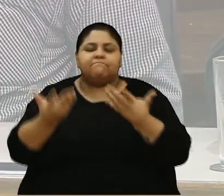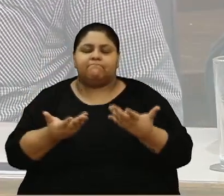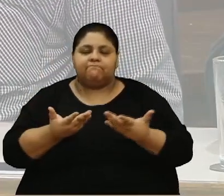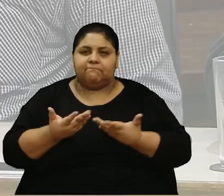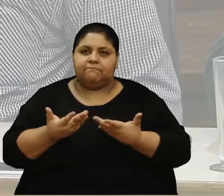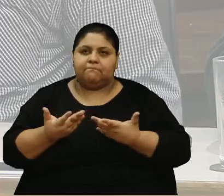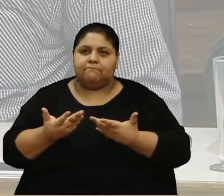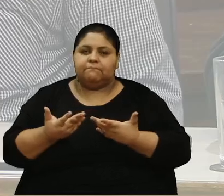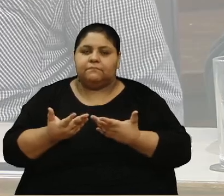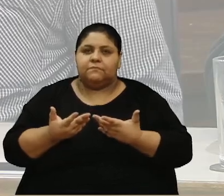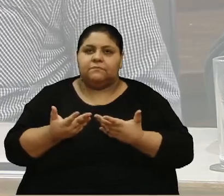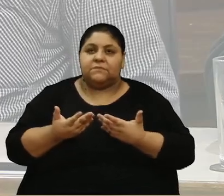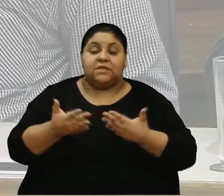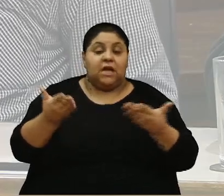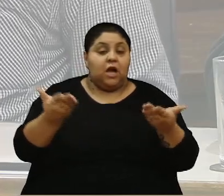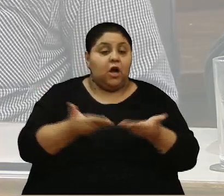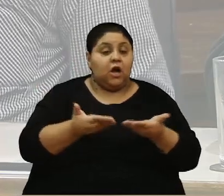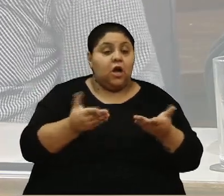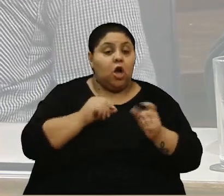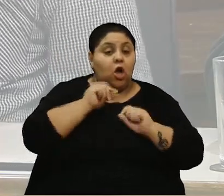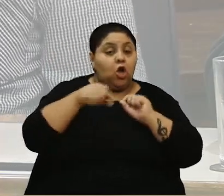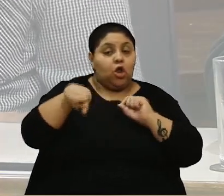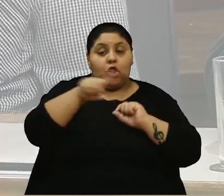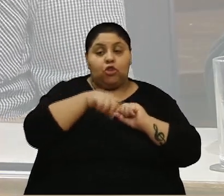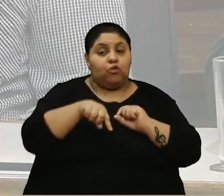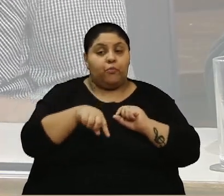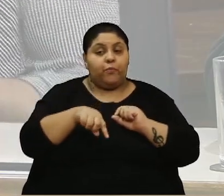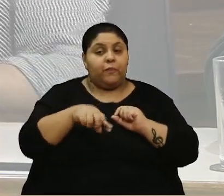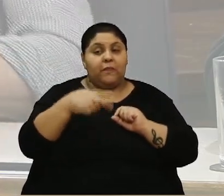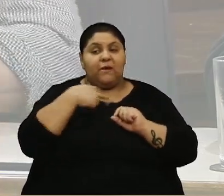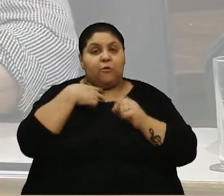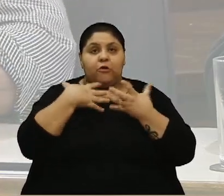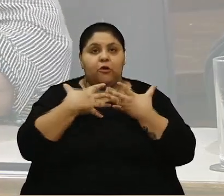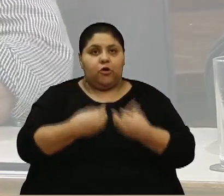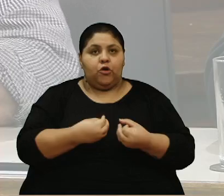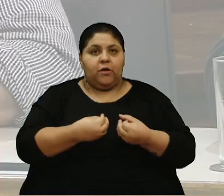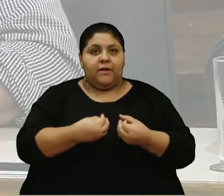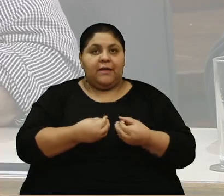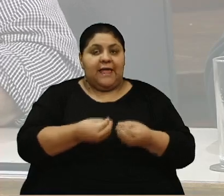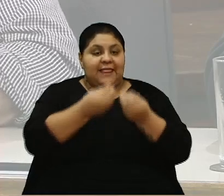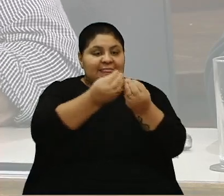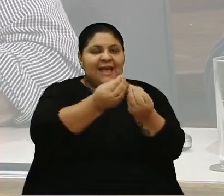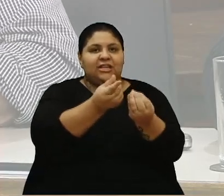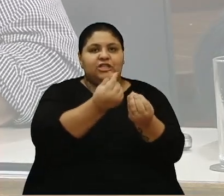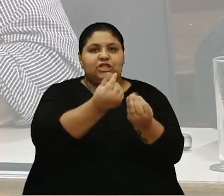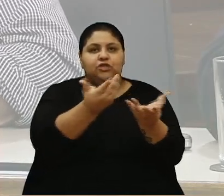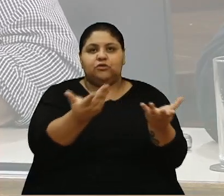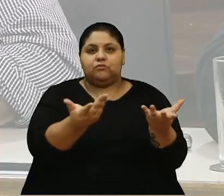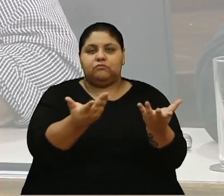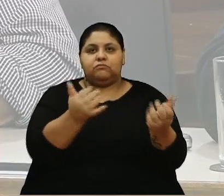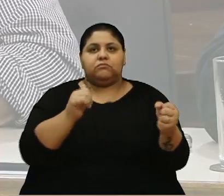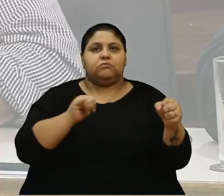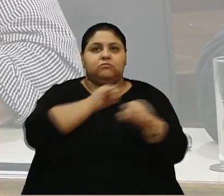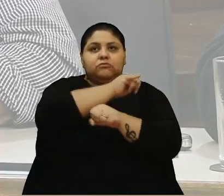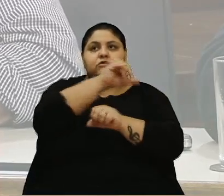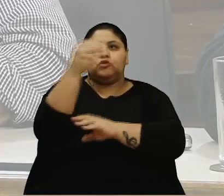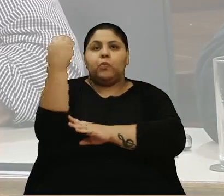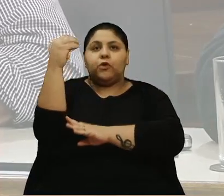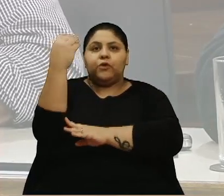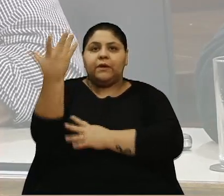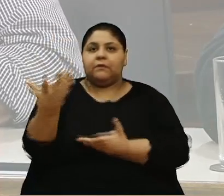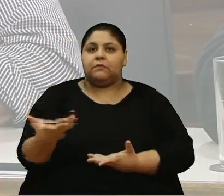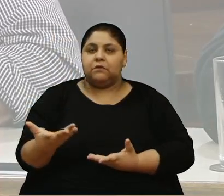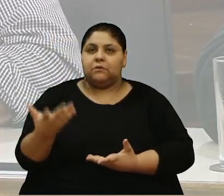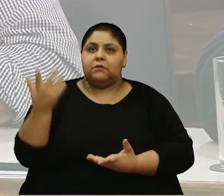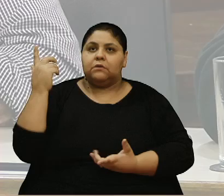situação. Agora, o que nós não podemos admitir é dar dinheiro para o aeroporto de Porto Alegre. Porque